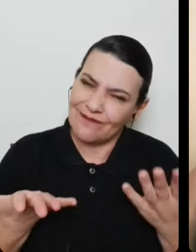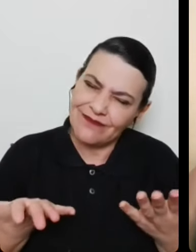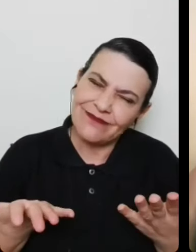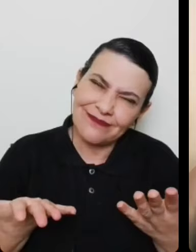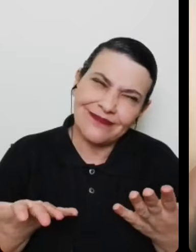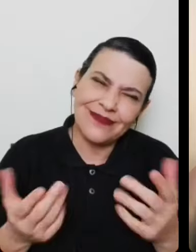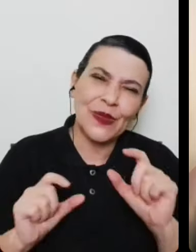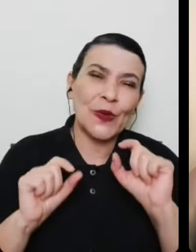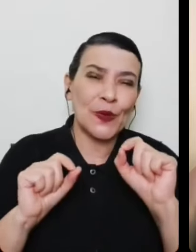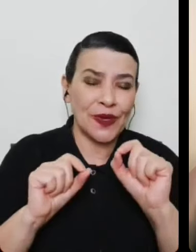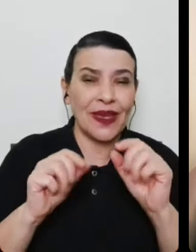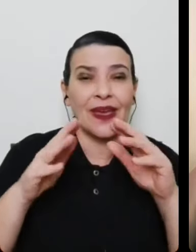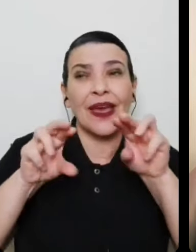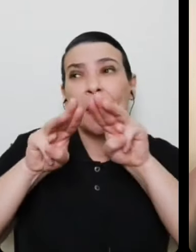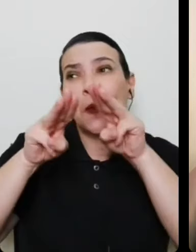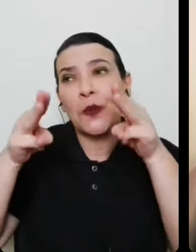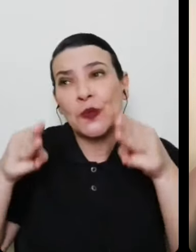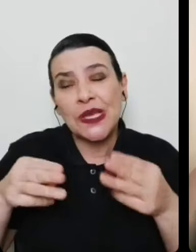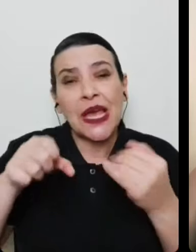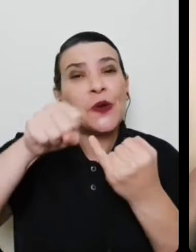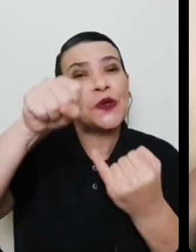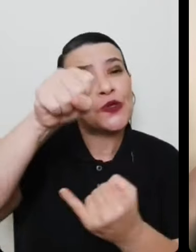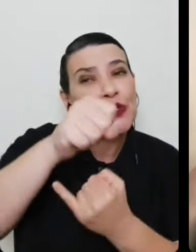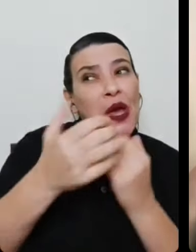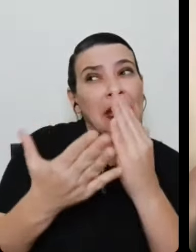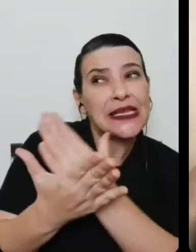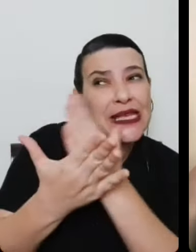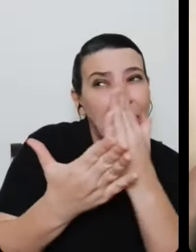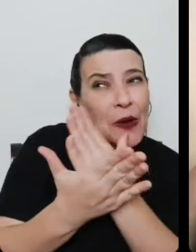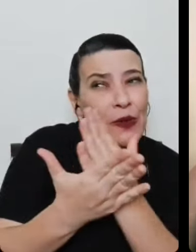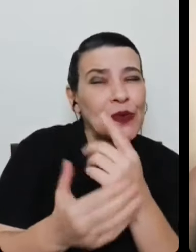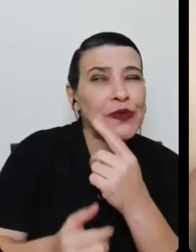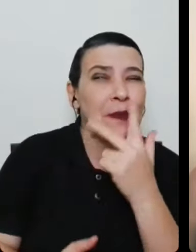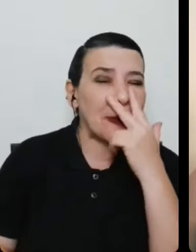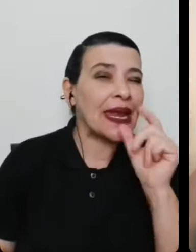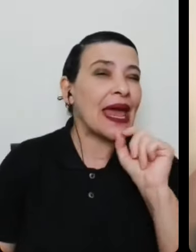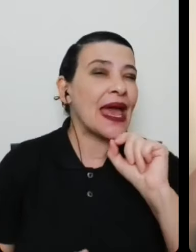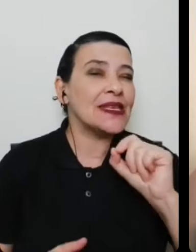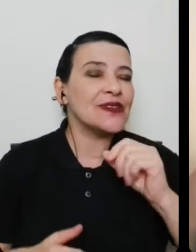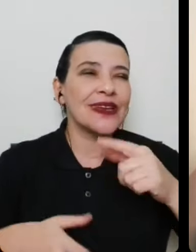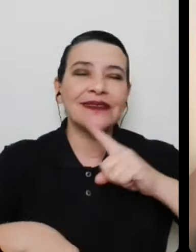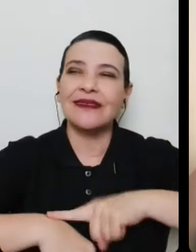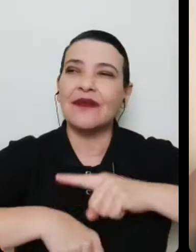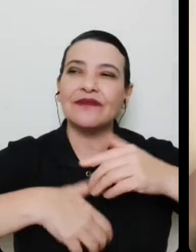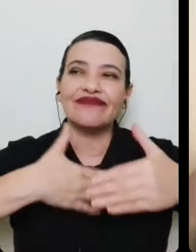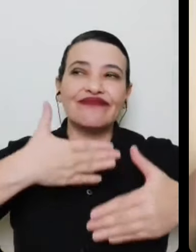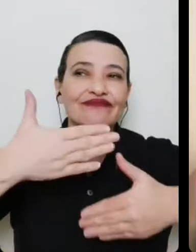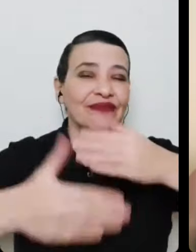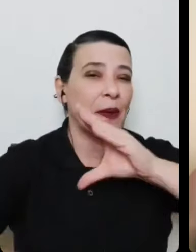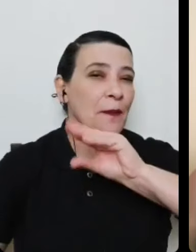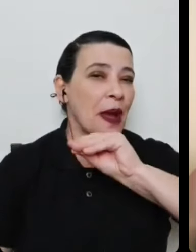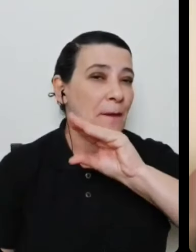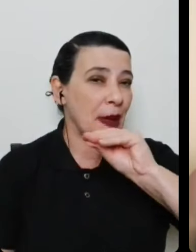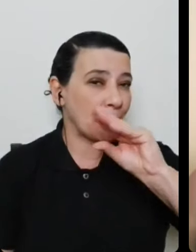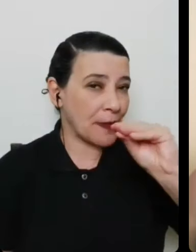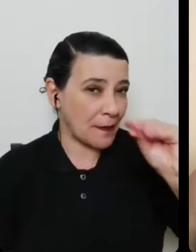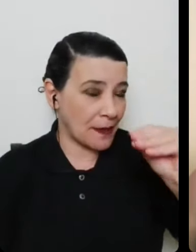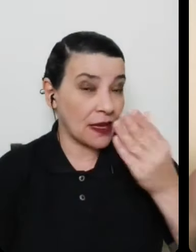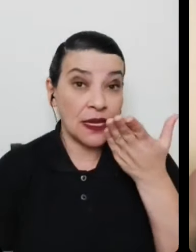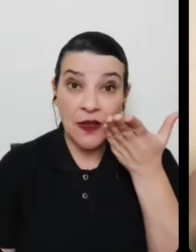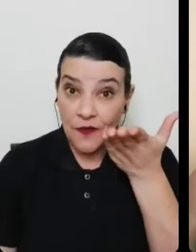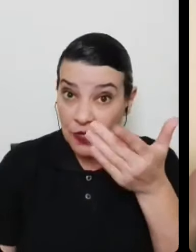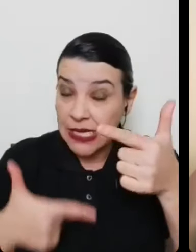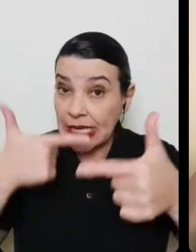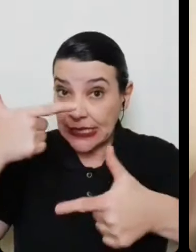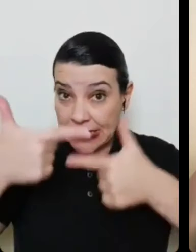gentilmente, elas estão adiando esse processo. Elas estão. É claro, quando você trabalha em uma instituição, por